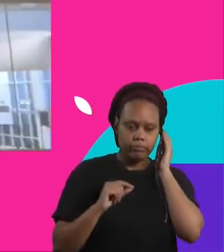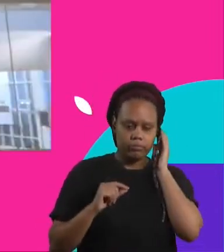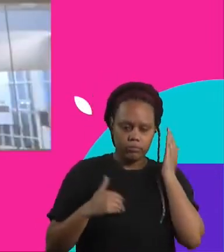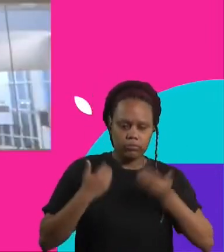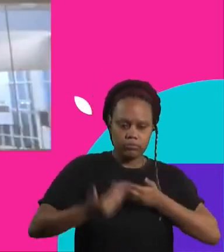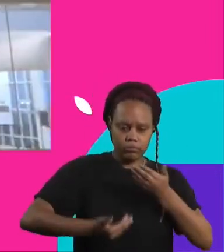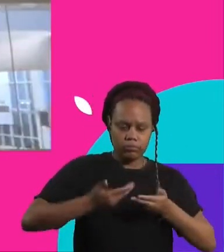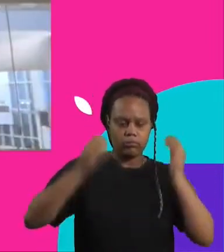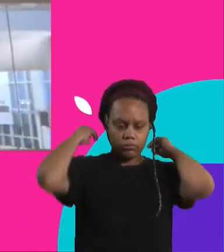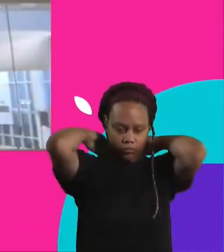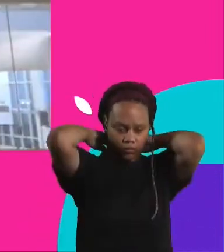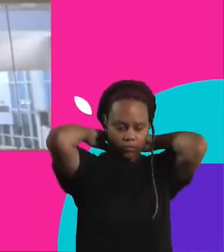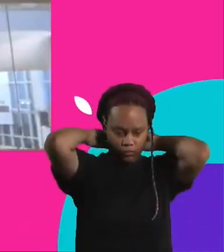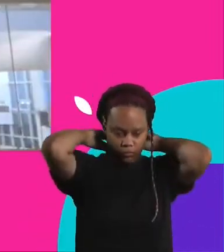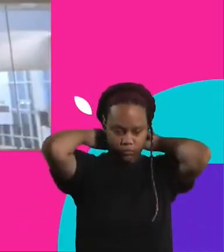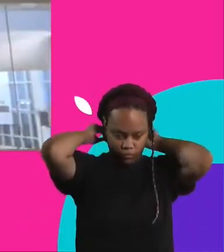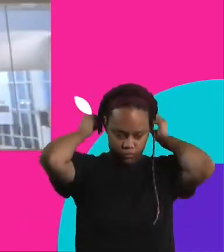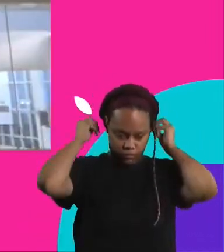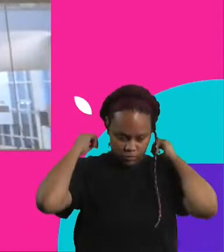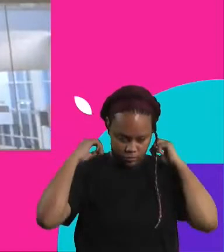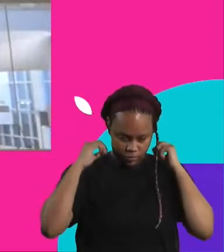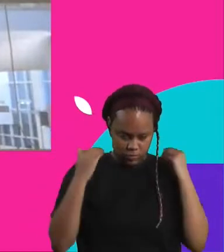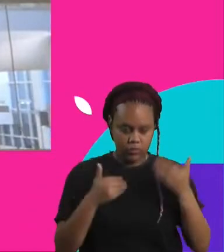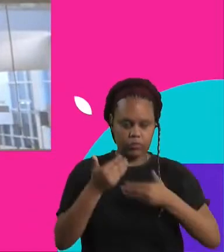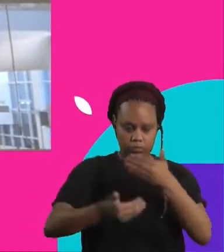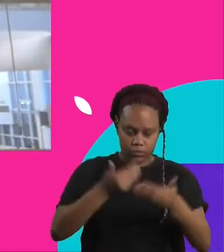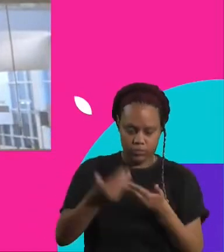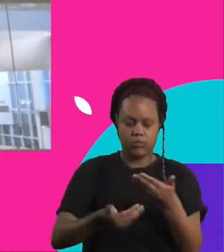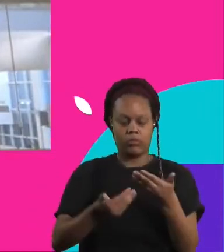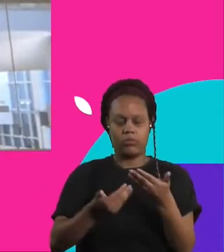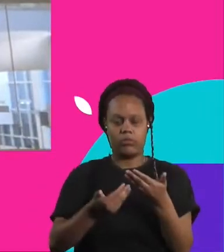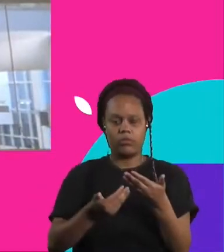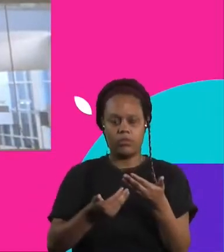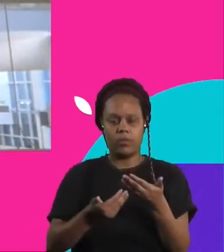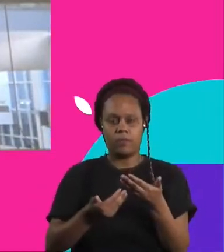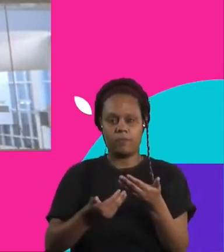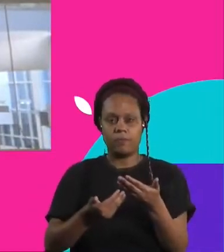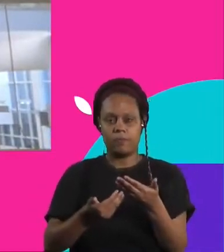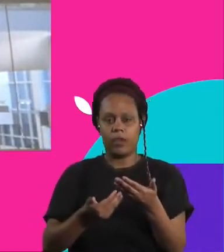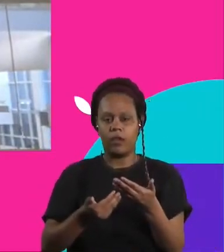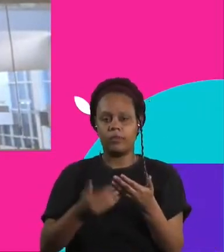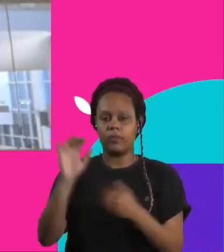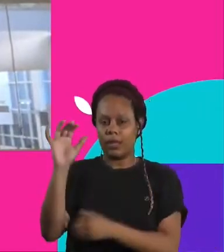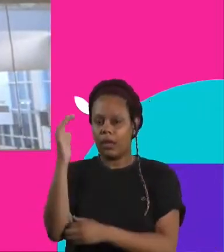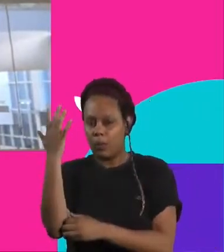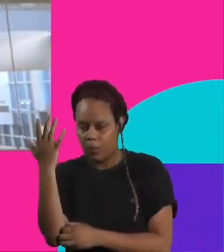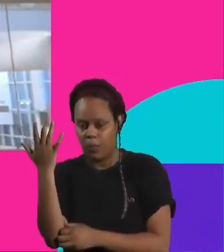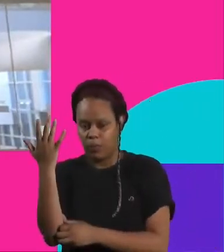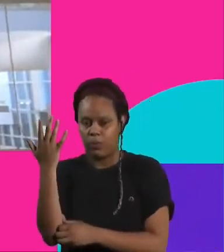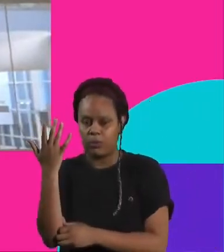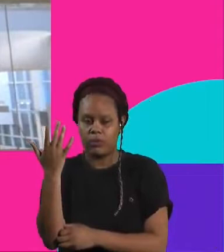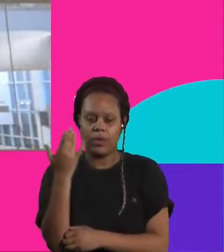uma solução de mensuração para mensuração de impacto que seja prática e barata, ele vai ser um empreendedor que vai gerar o